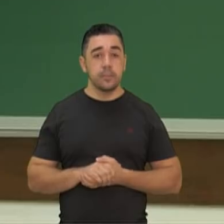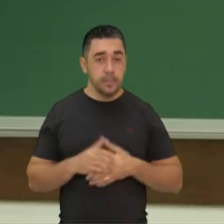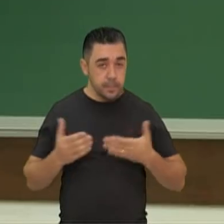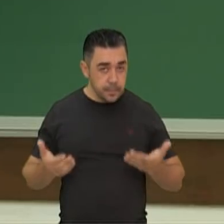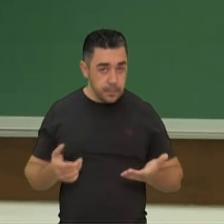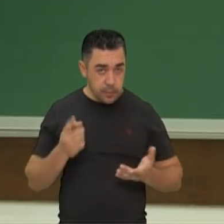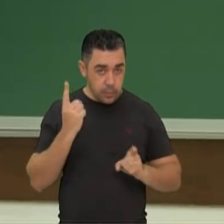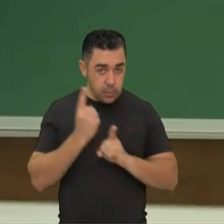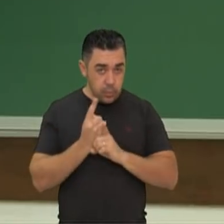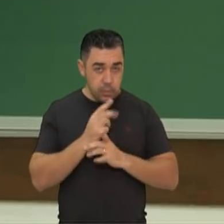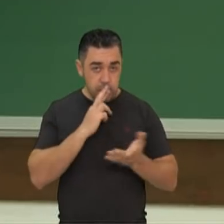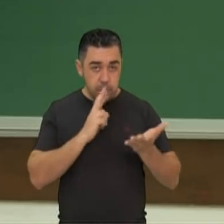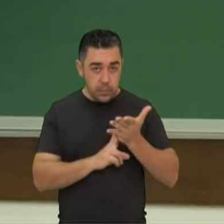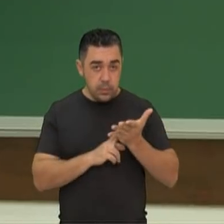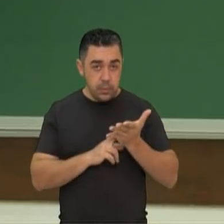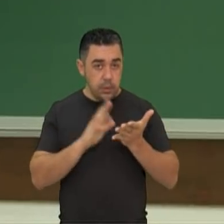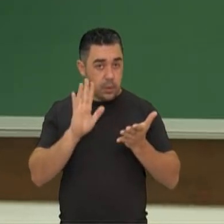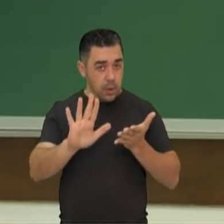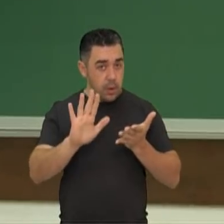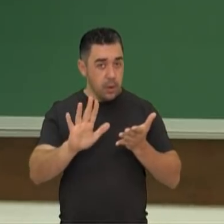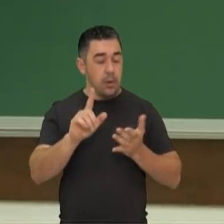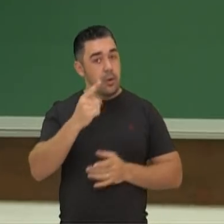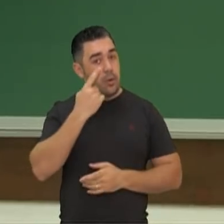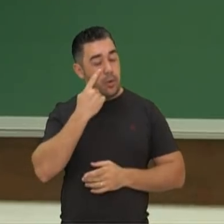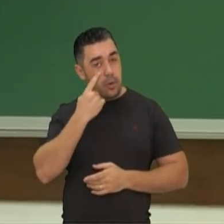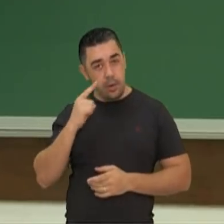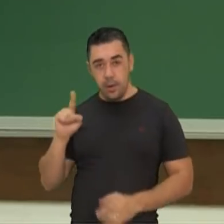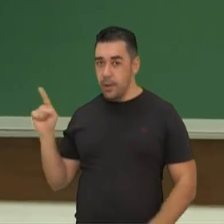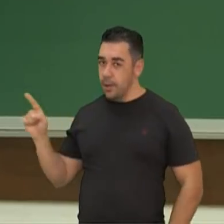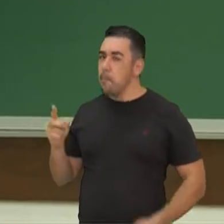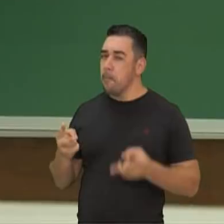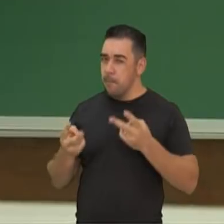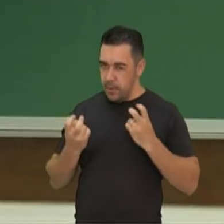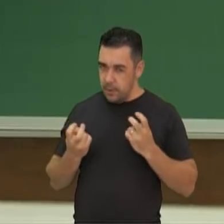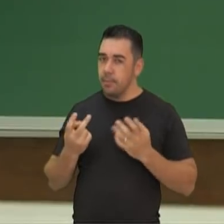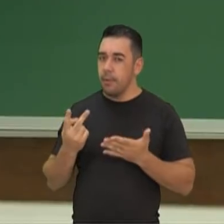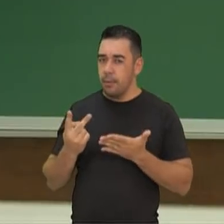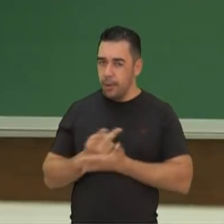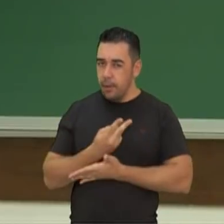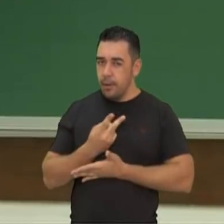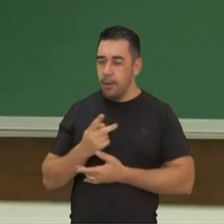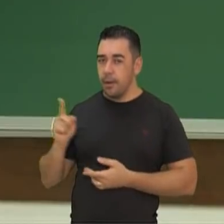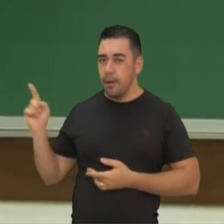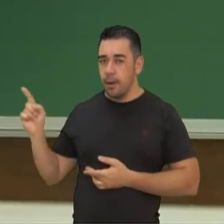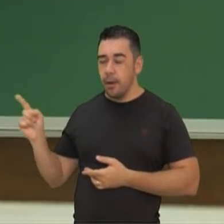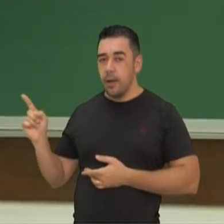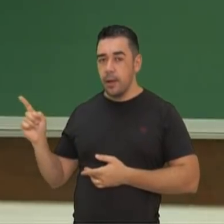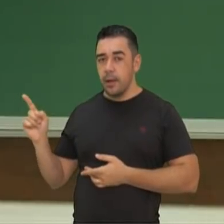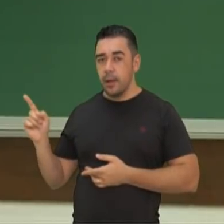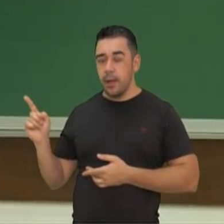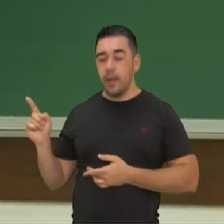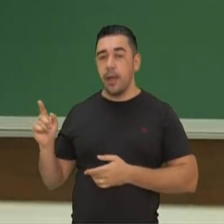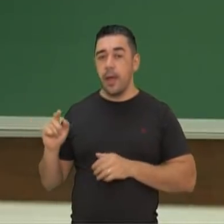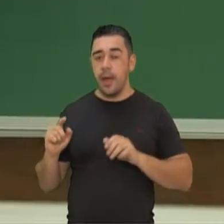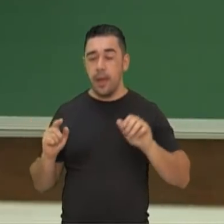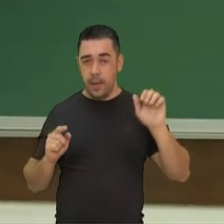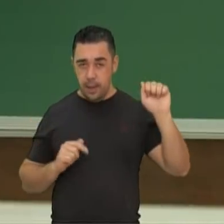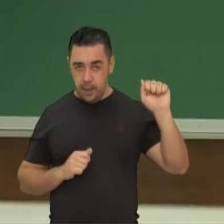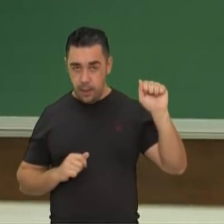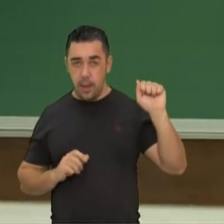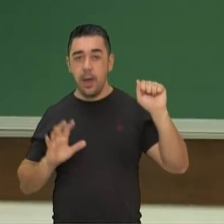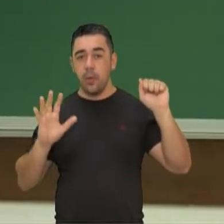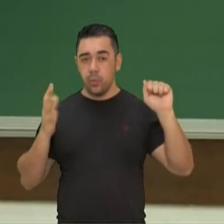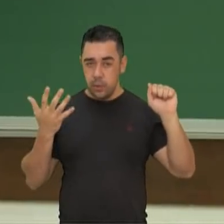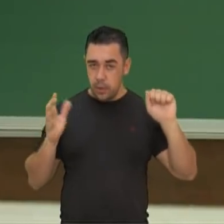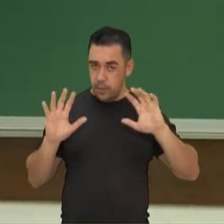Turma, acharam a resposta? Hein, deixa eu falar uma coisa para vocês, hein? Perceberam um errinho aqui? Olha aqui. Letra A, o que